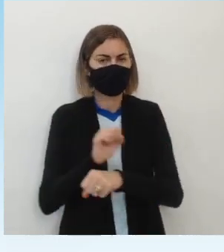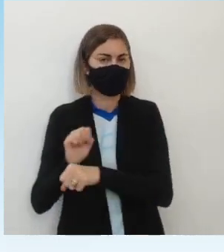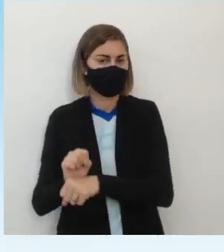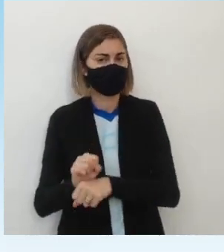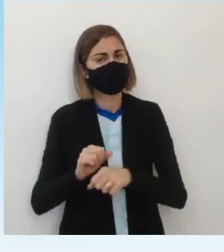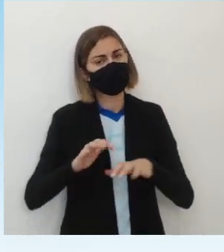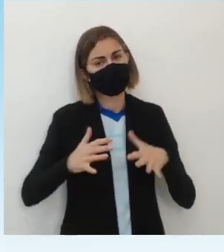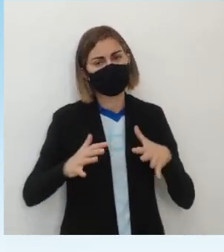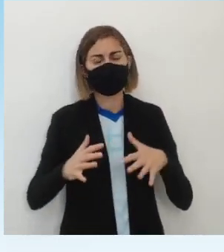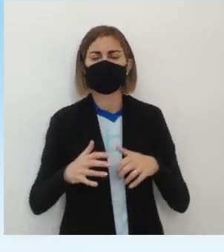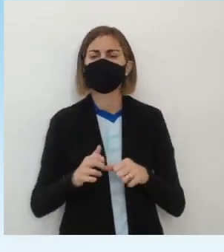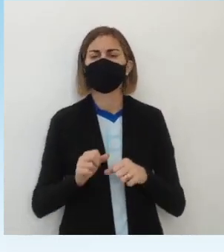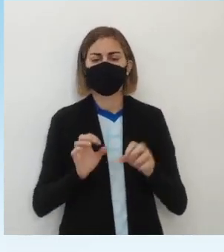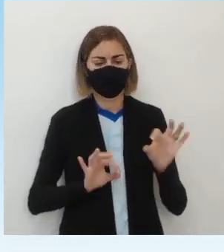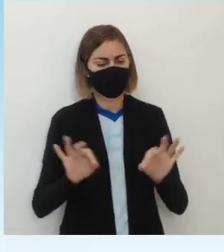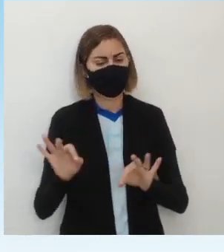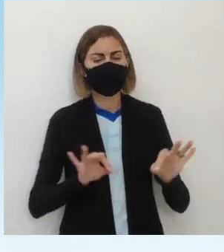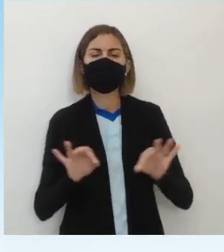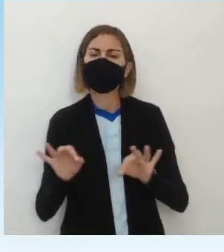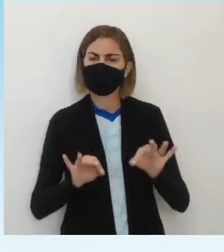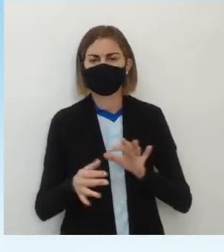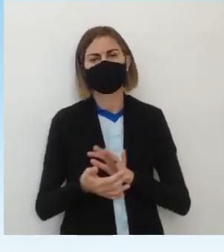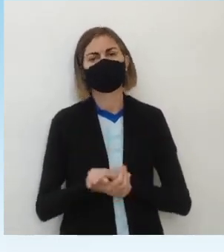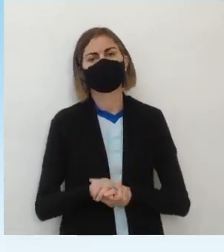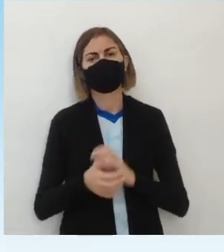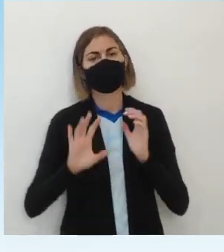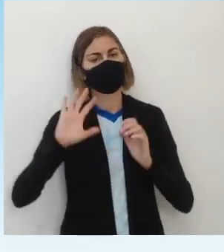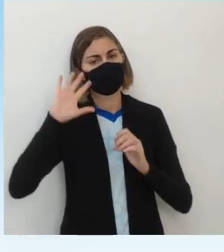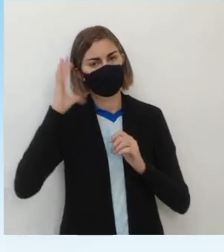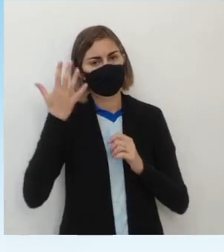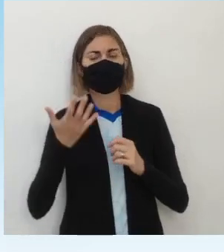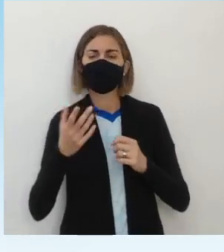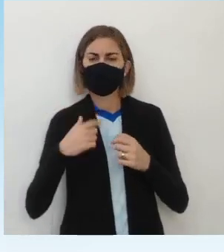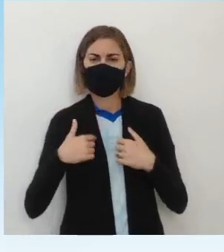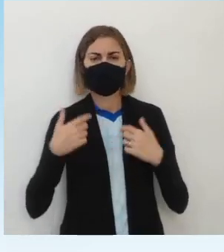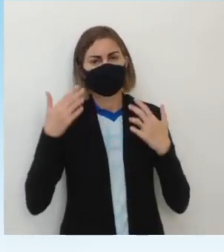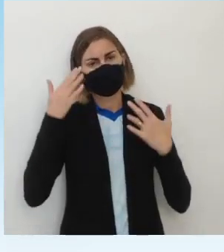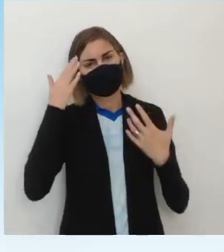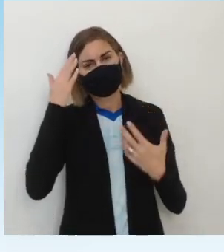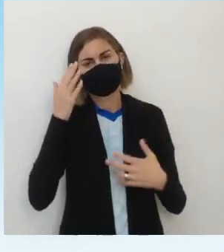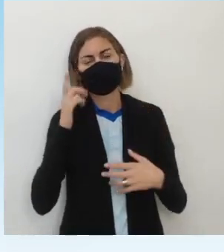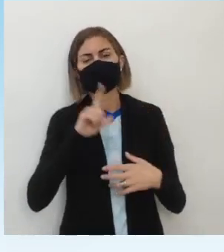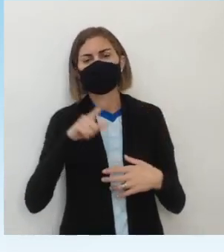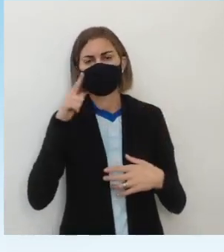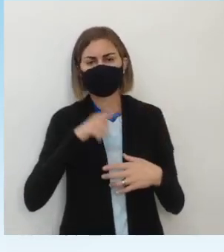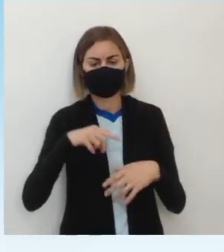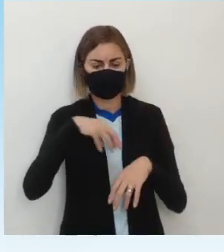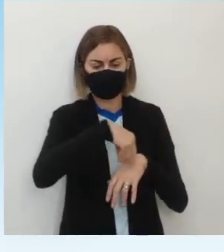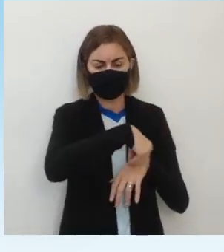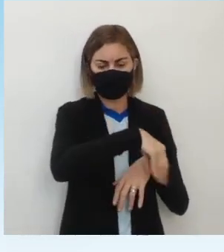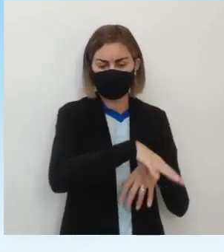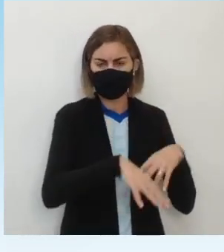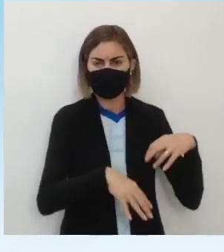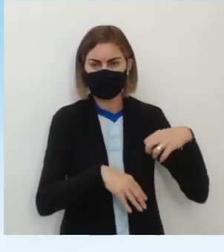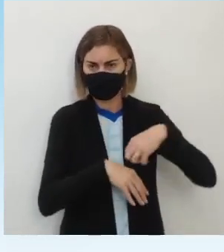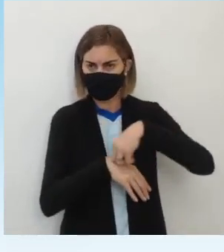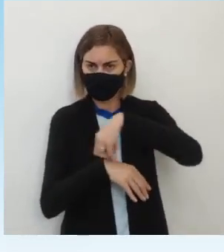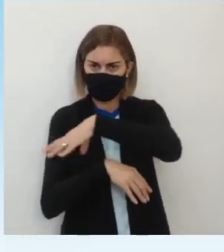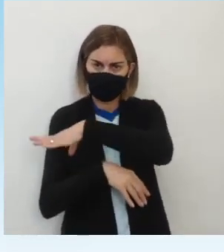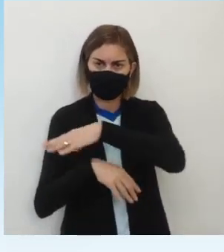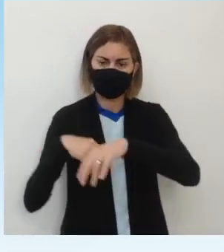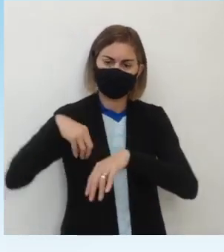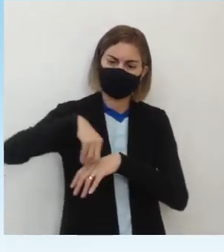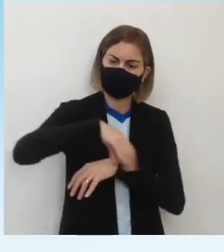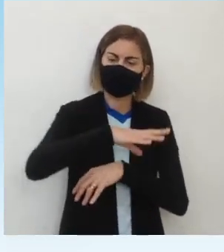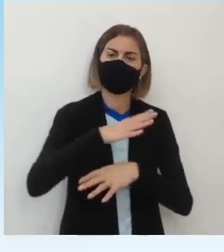o máximo de organização. Acontecendo isso, eu vou conseguir então uma transferência não só de calor,